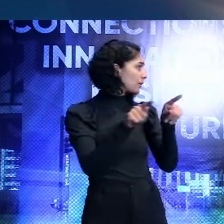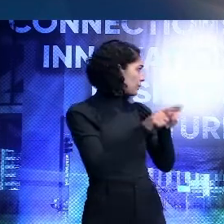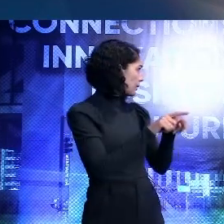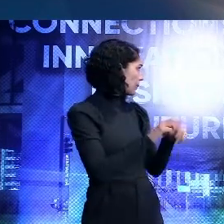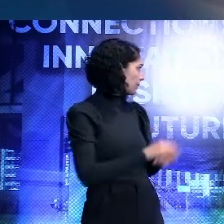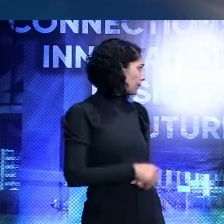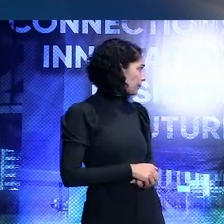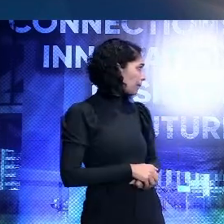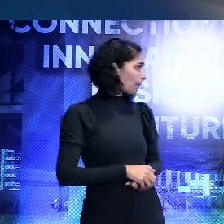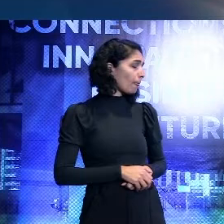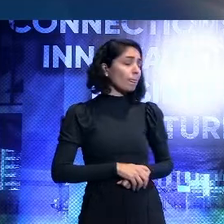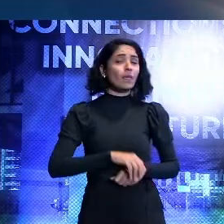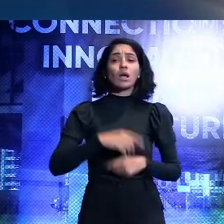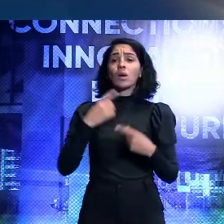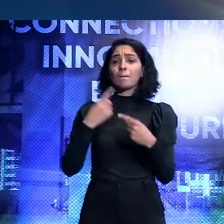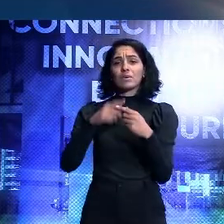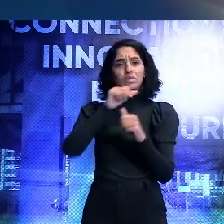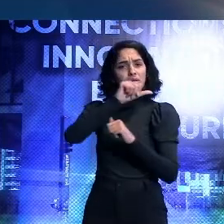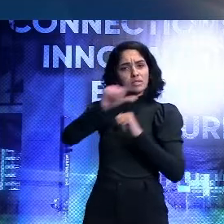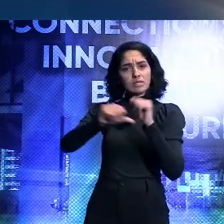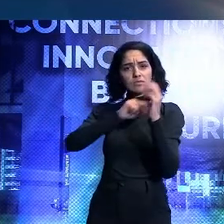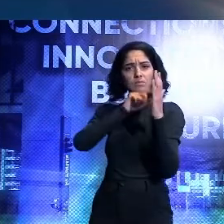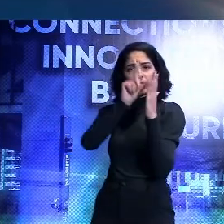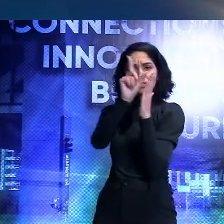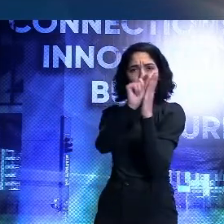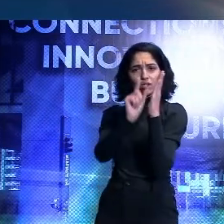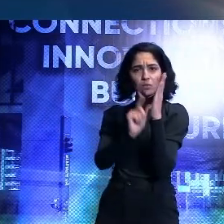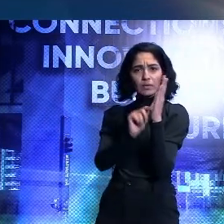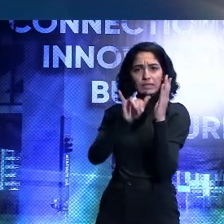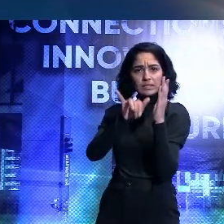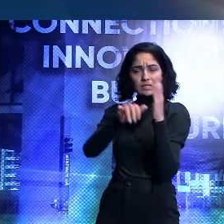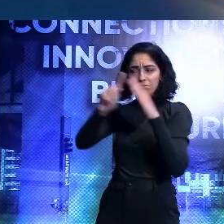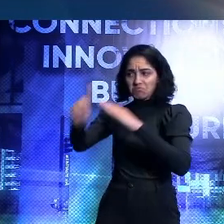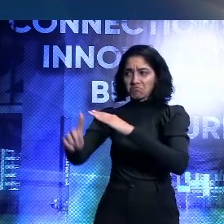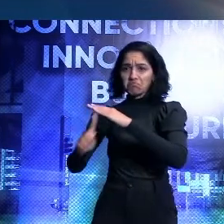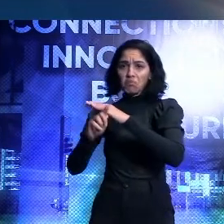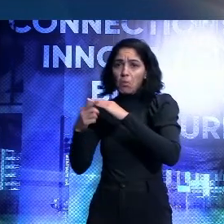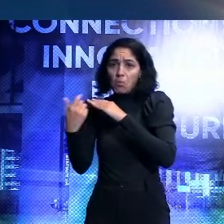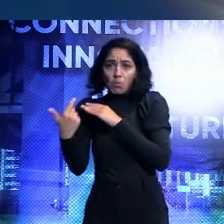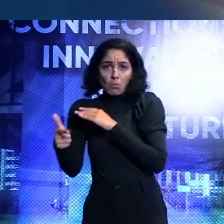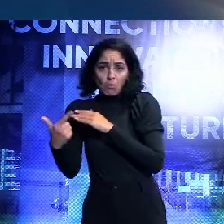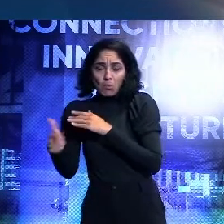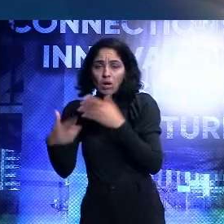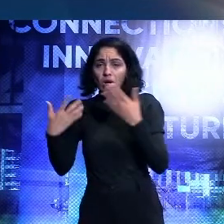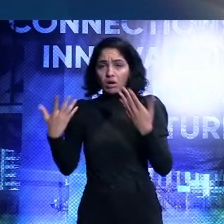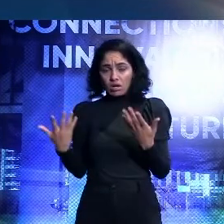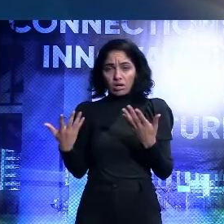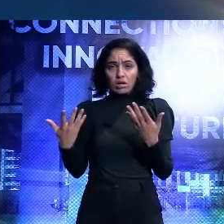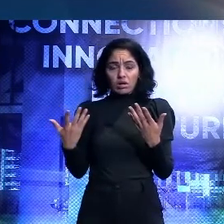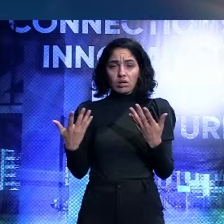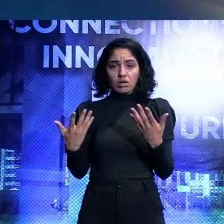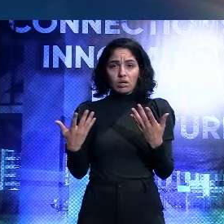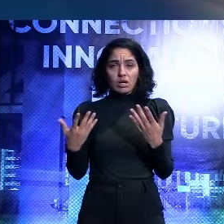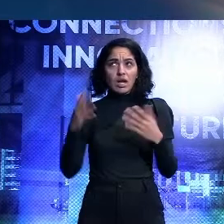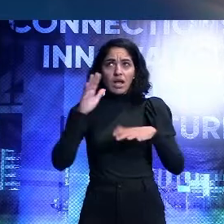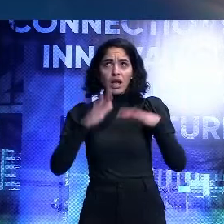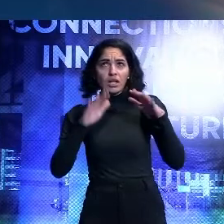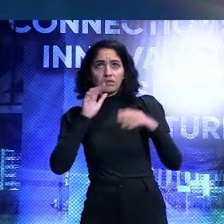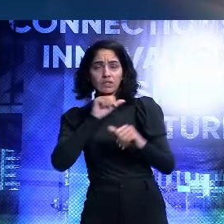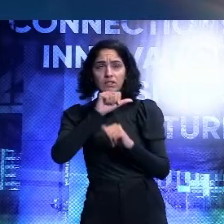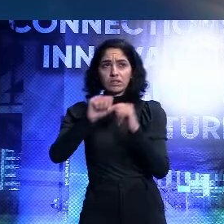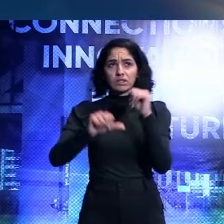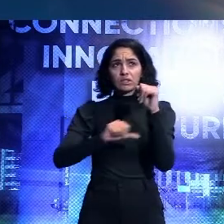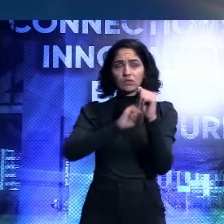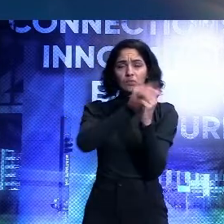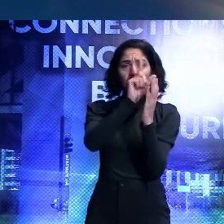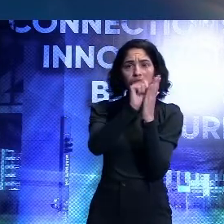por quê? Questione. Muitas vezes, talvez, a transformação digital para o tiozinho da esquina que vende melancia